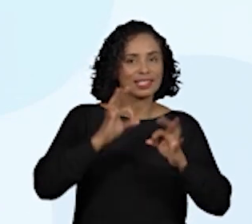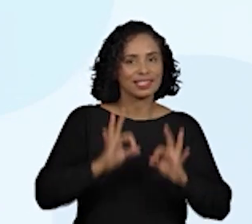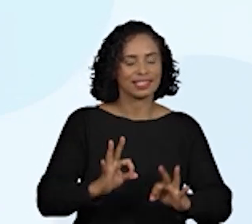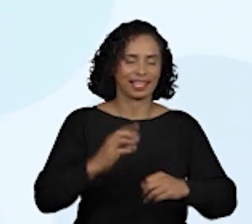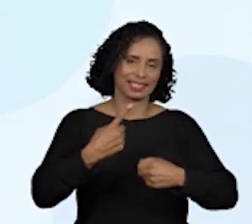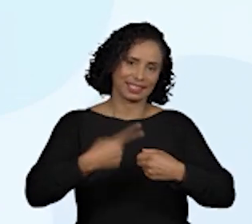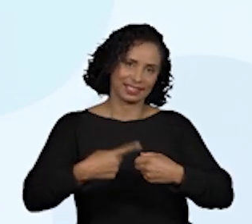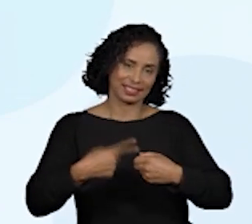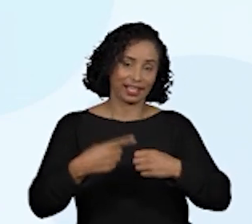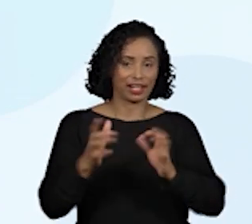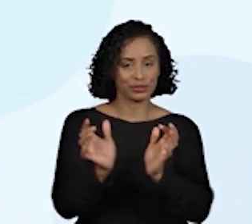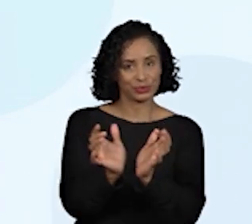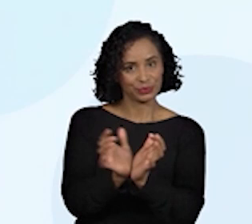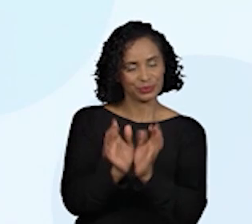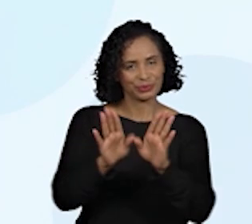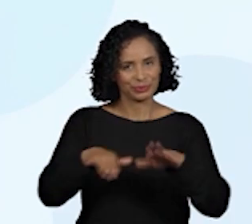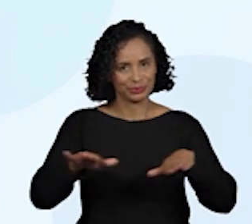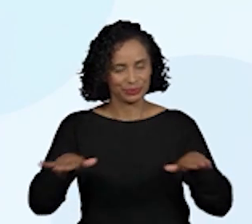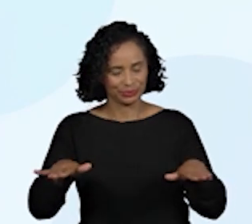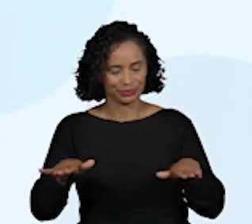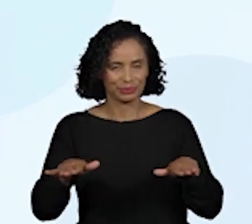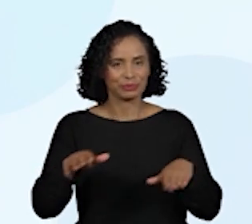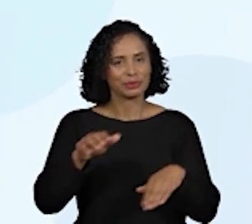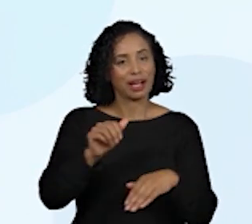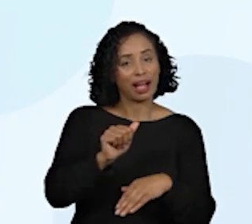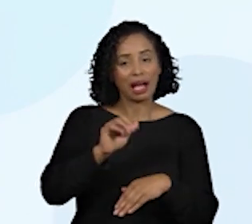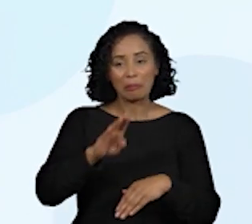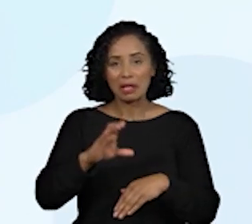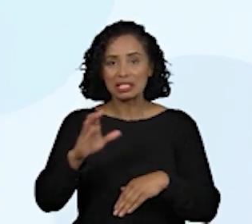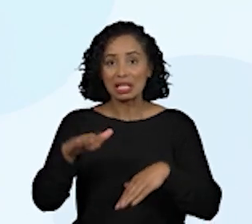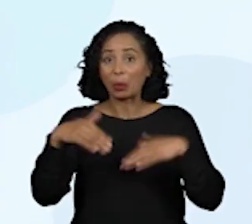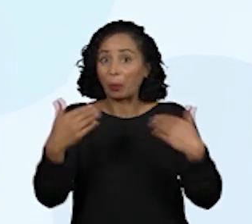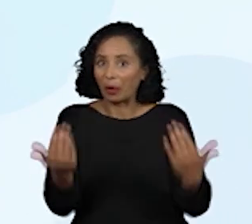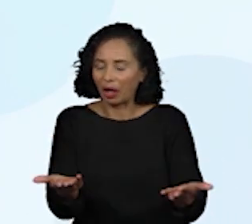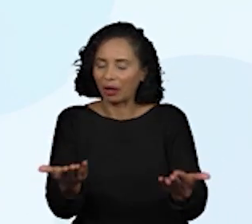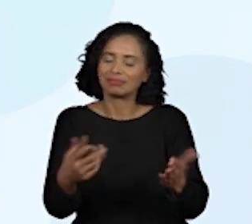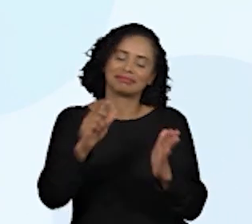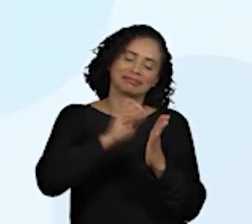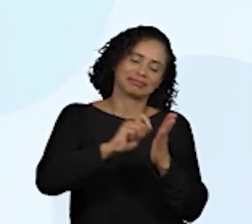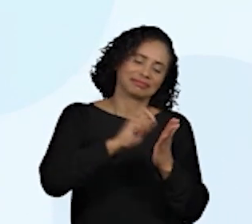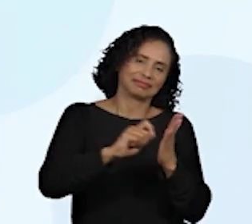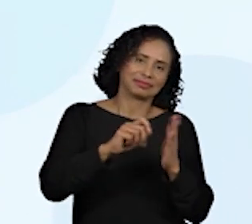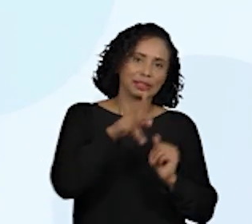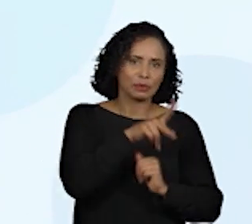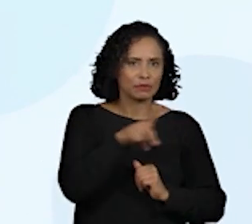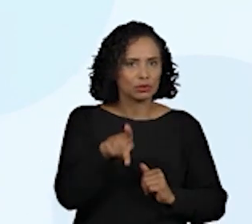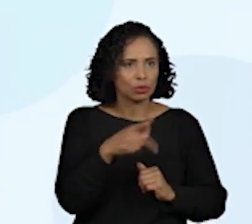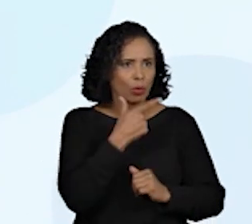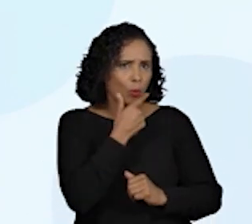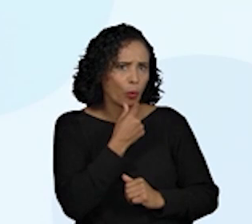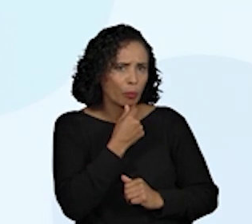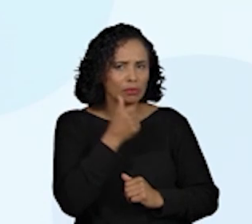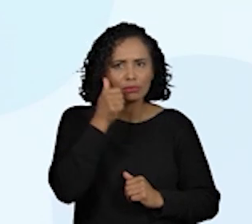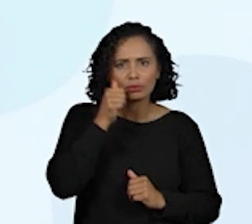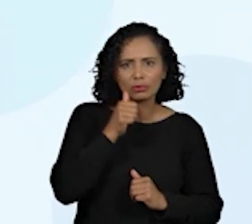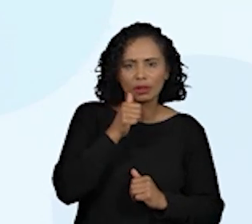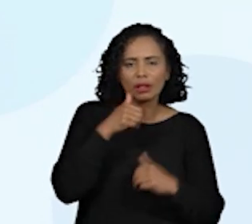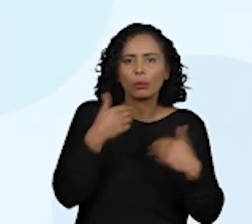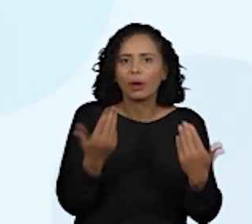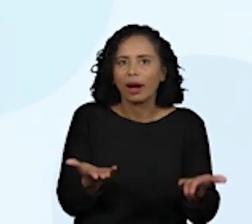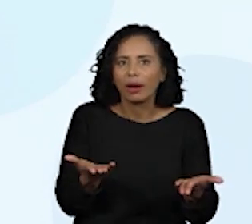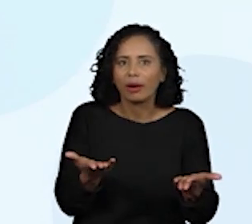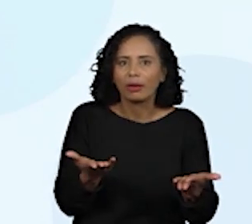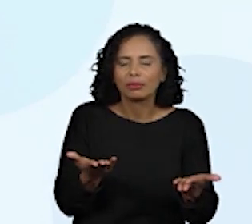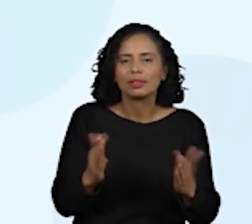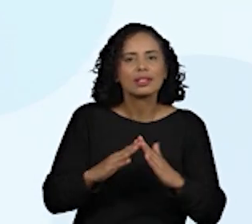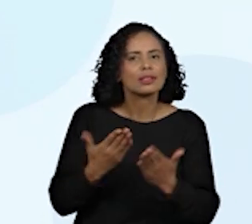Sua turma, que beleza! Professor ou professora? E a escola? Tem certeza? Para